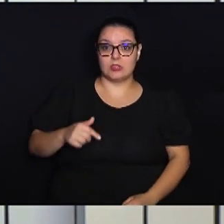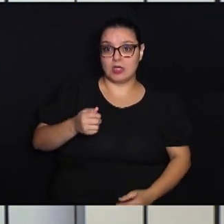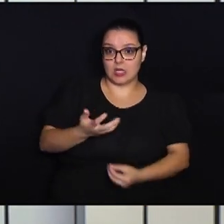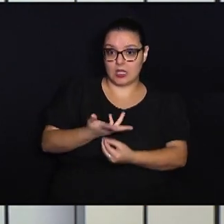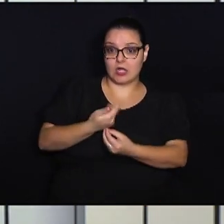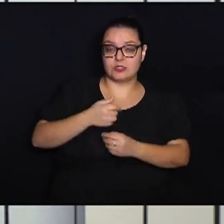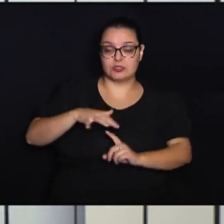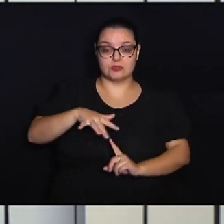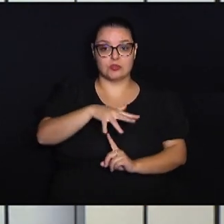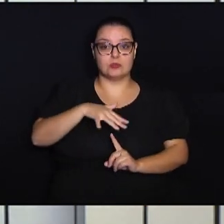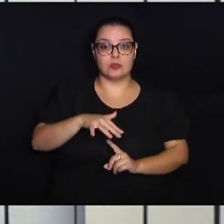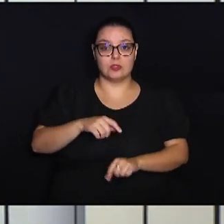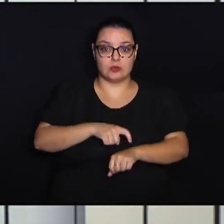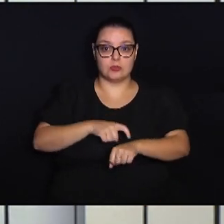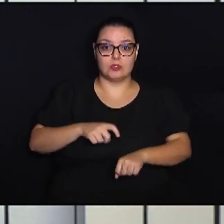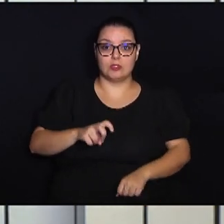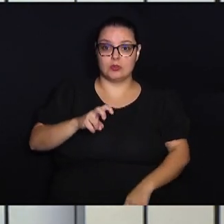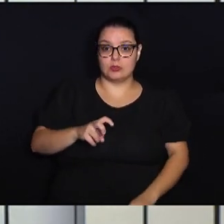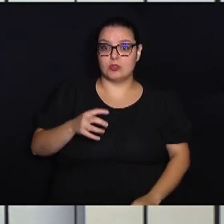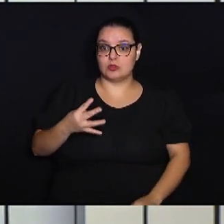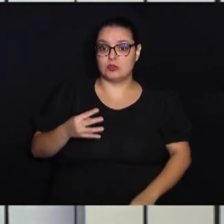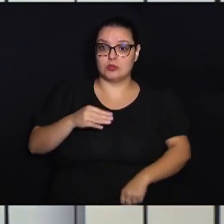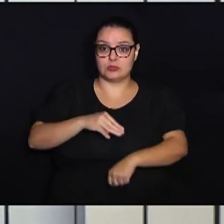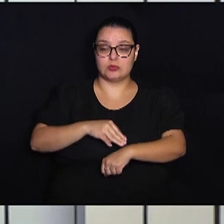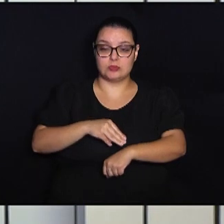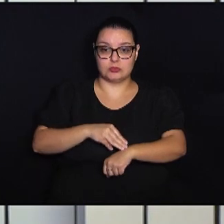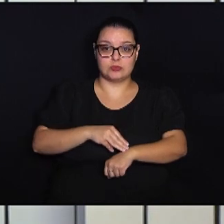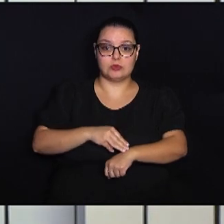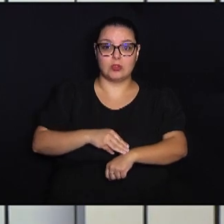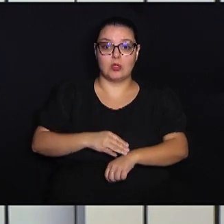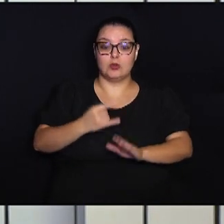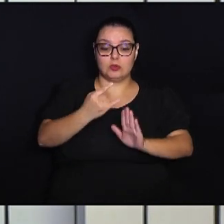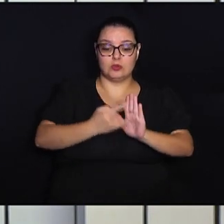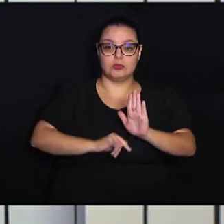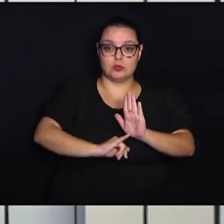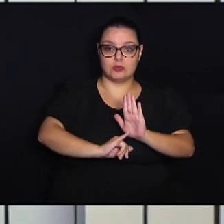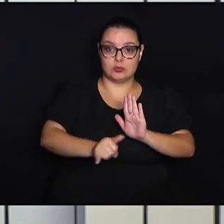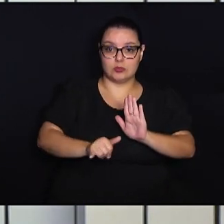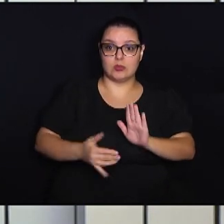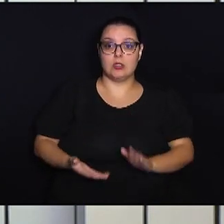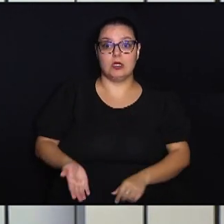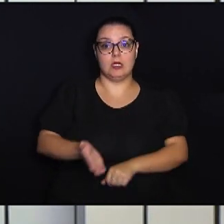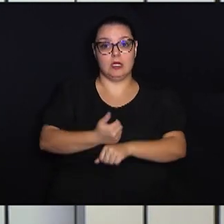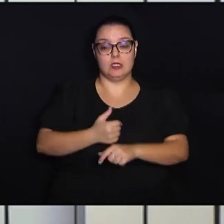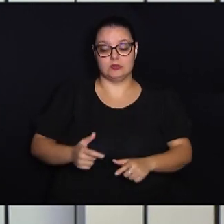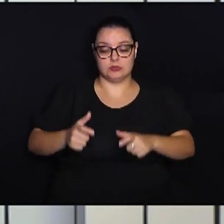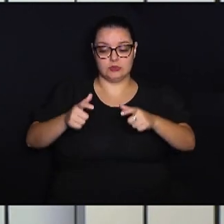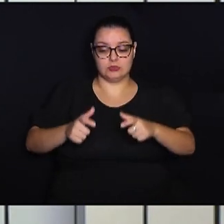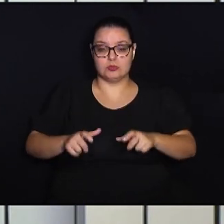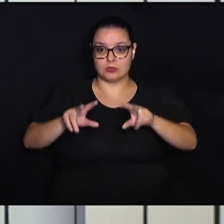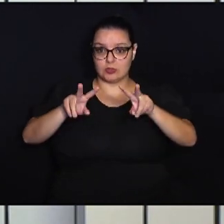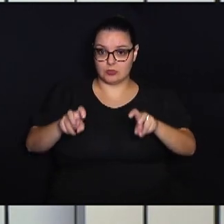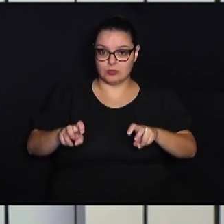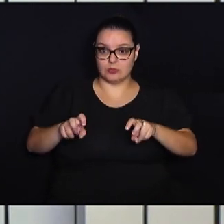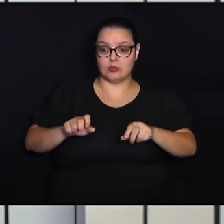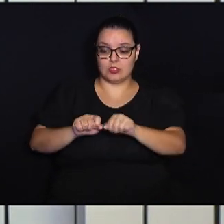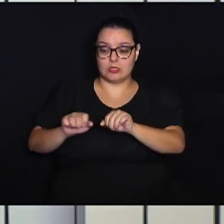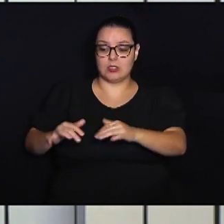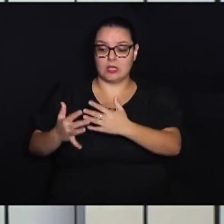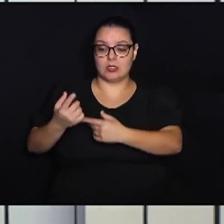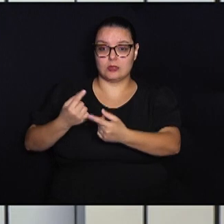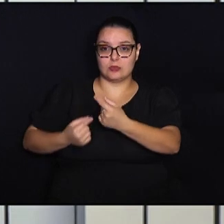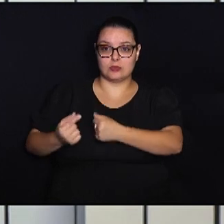do município e também do país. Por isso, um dos objetivos da lei é divulgar esta prática para a população. O Largo